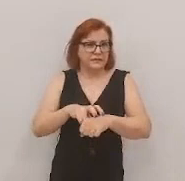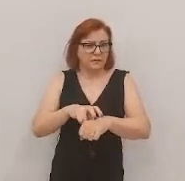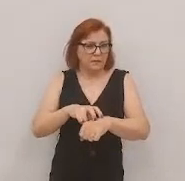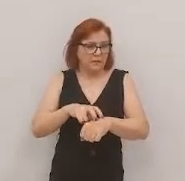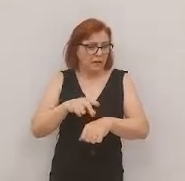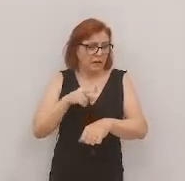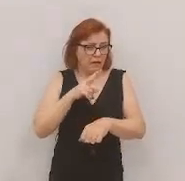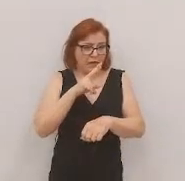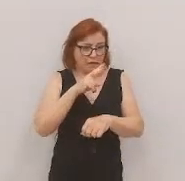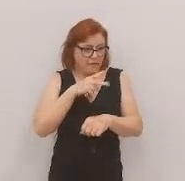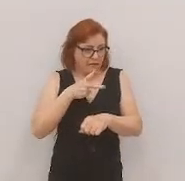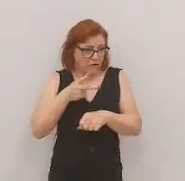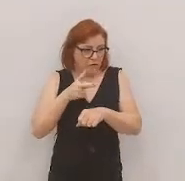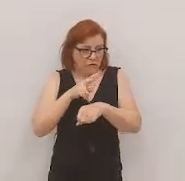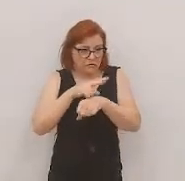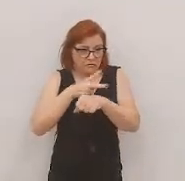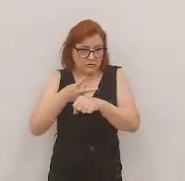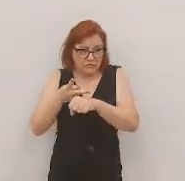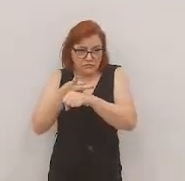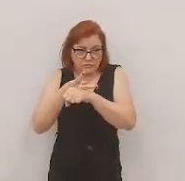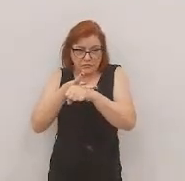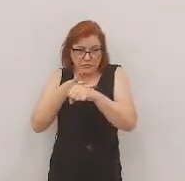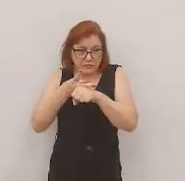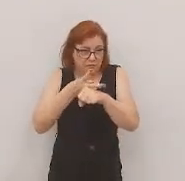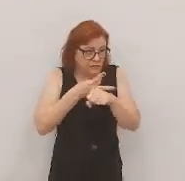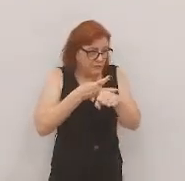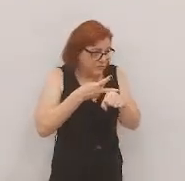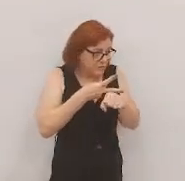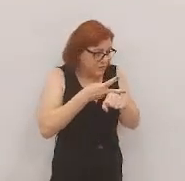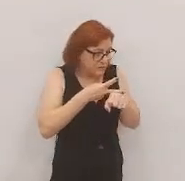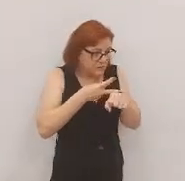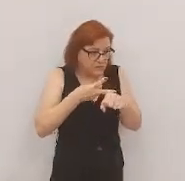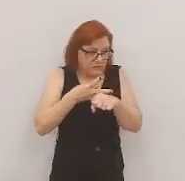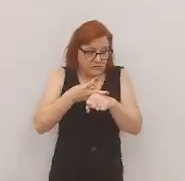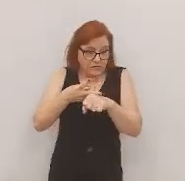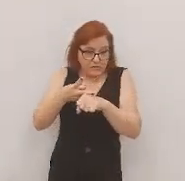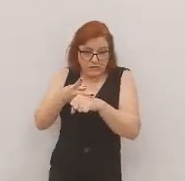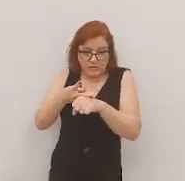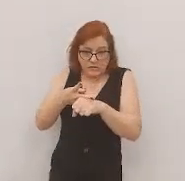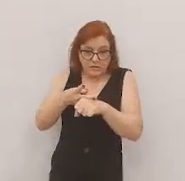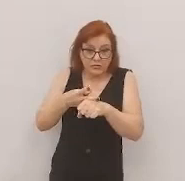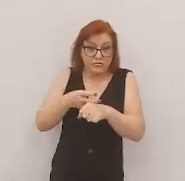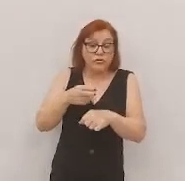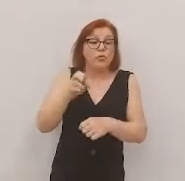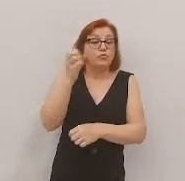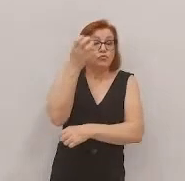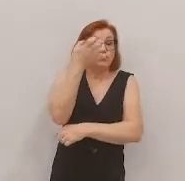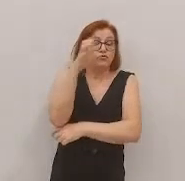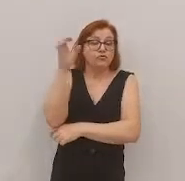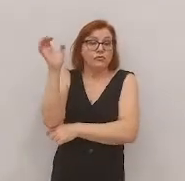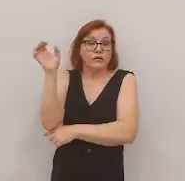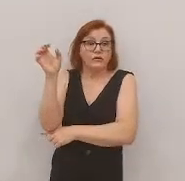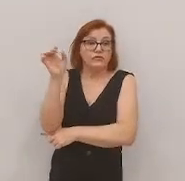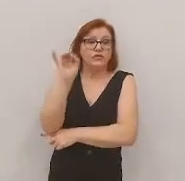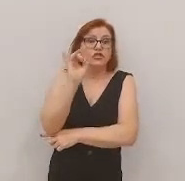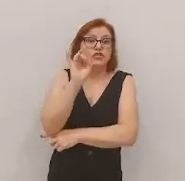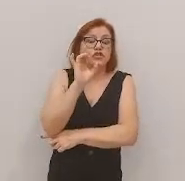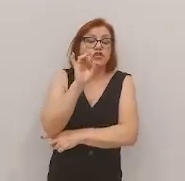serpentear lá no jardim do Éden sem a permissão do